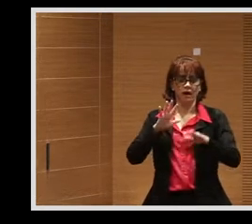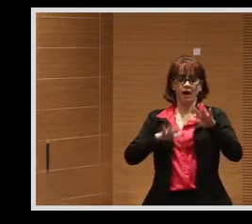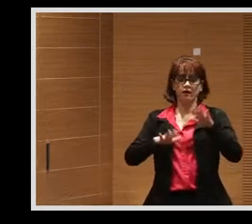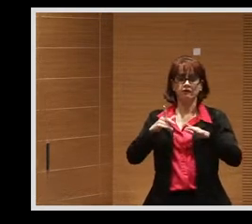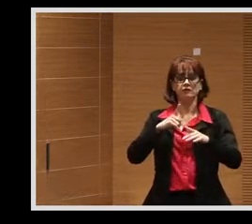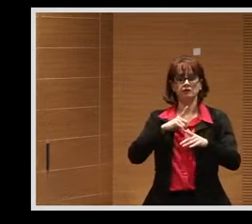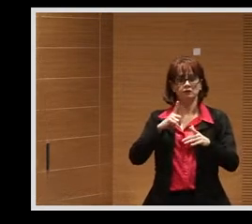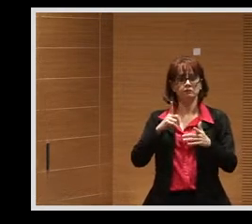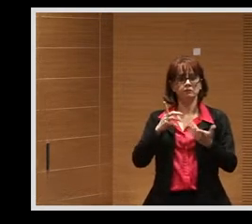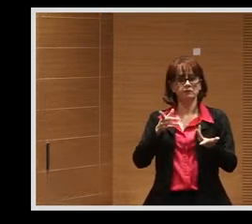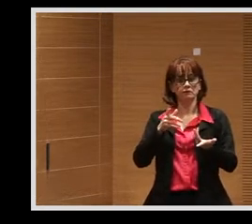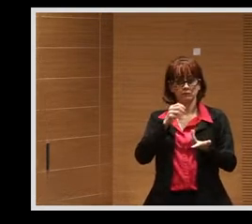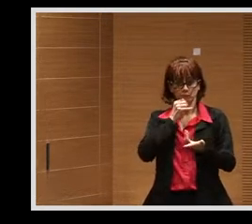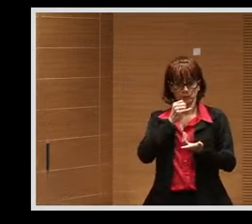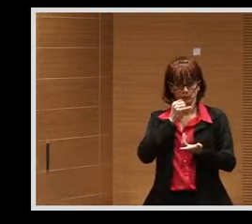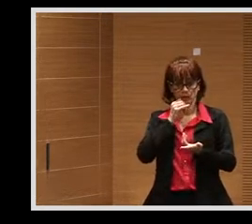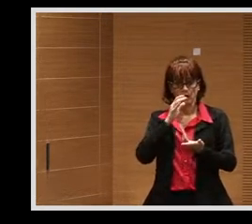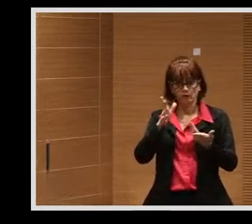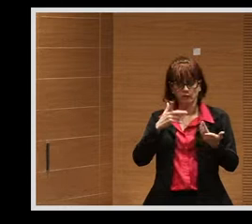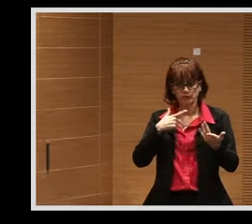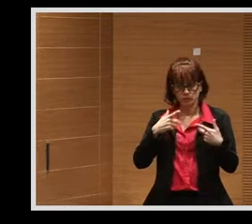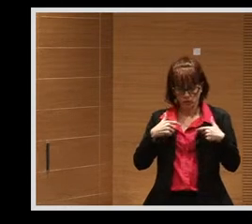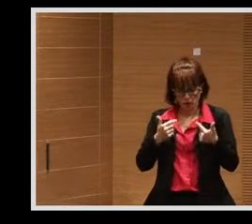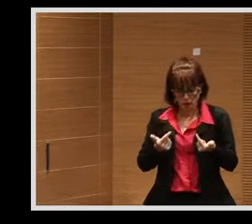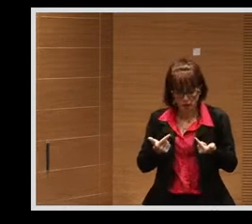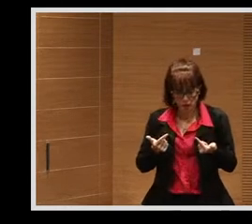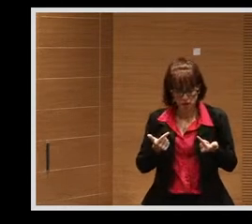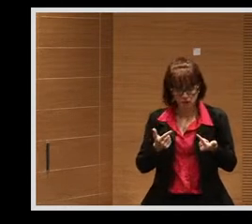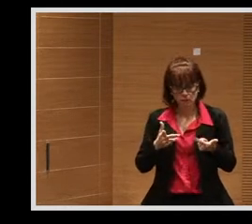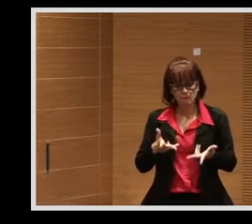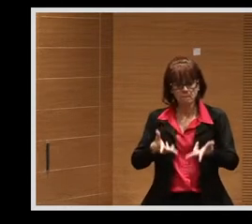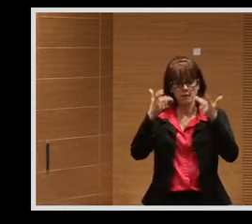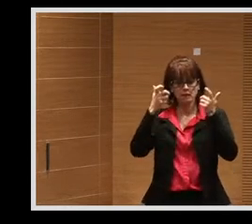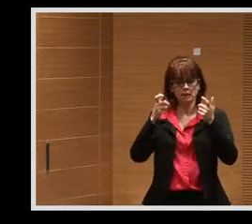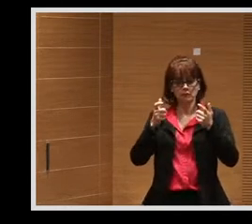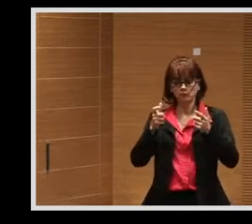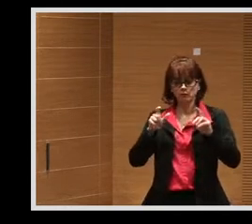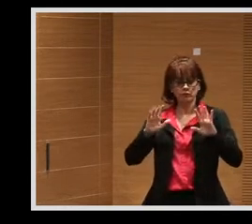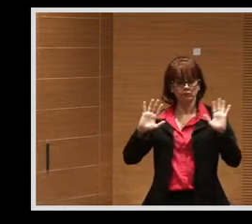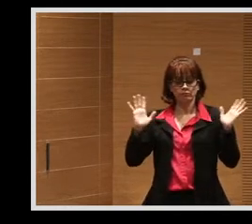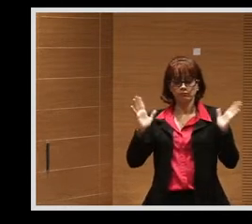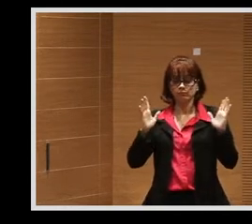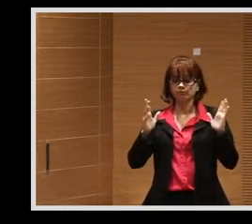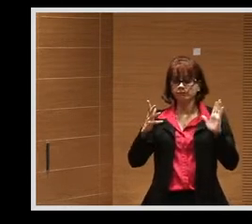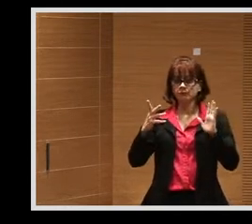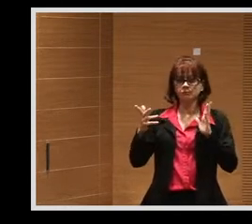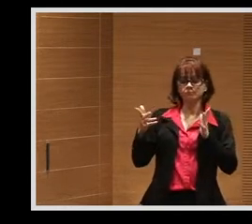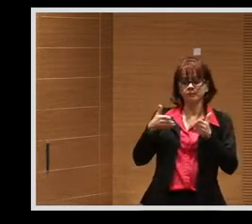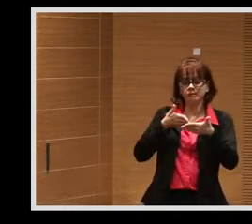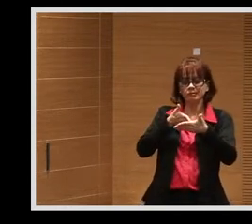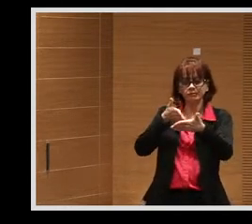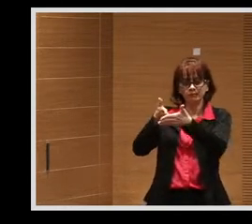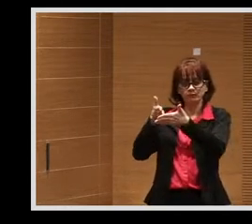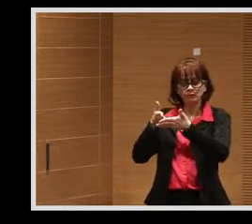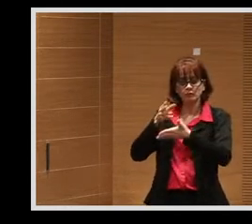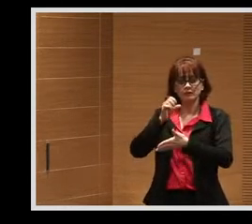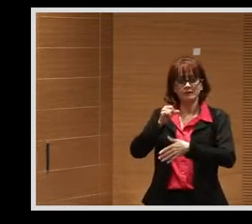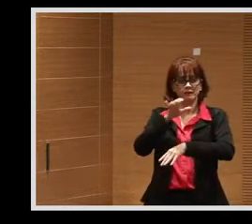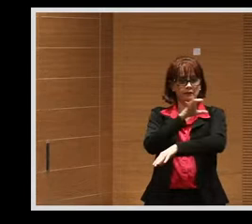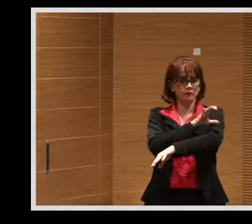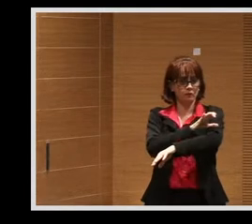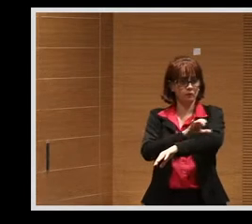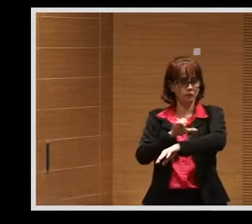Então, queria poder dizer isso, assim, o quanto, né, é a cultura, né, a cultura